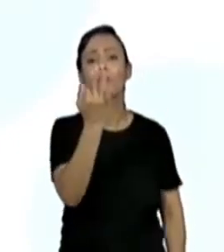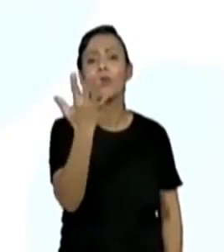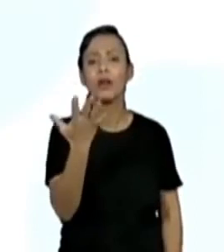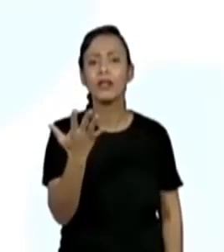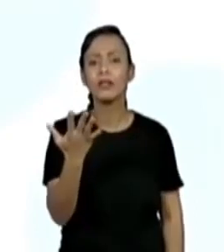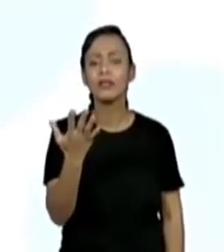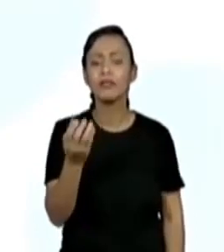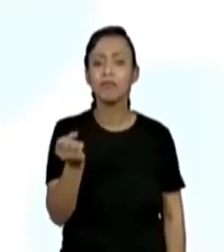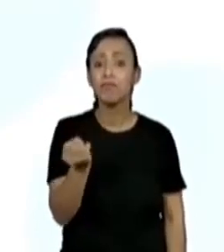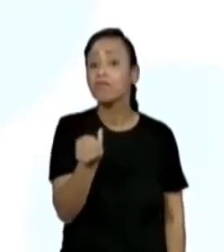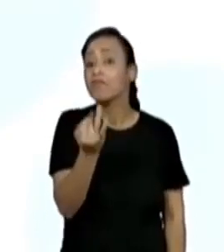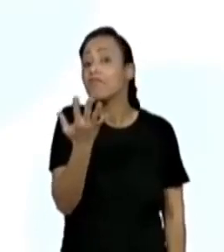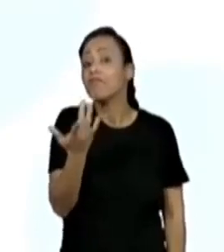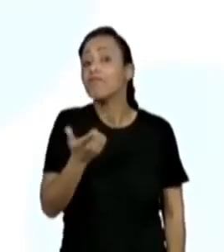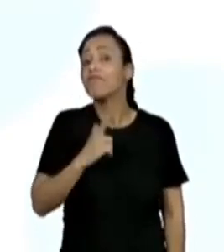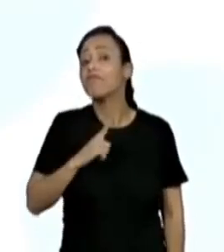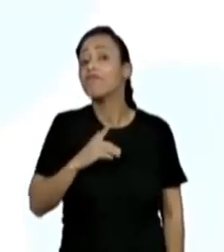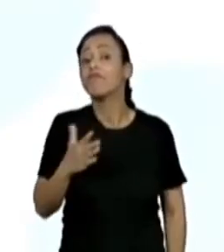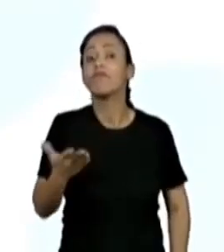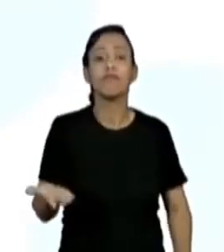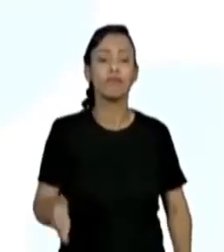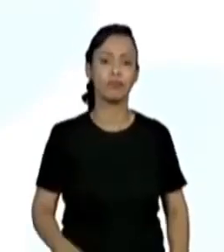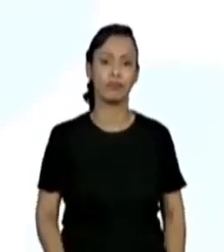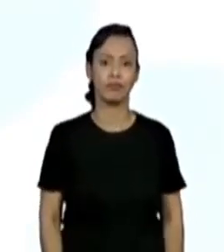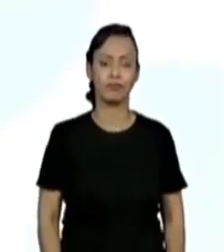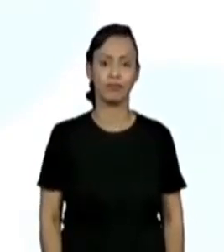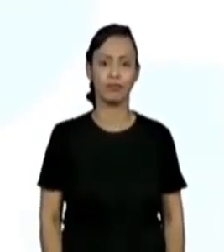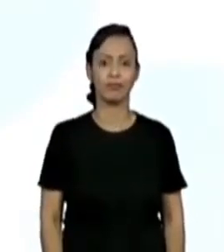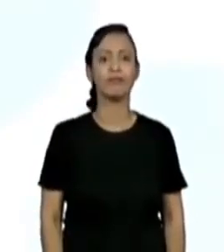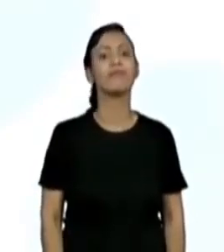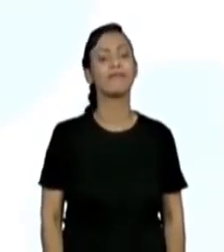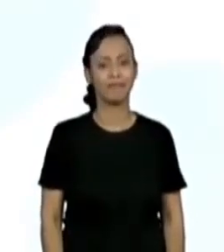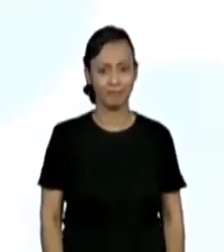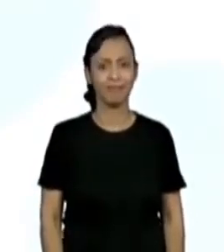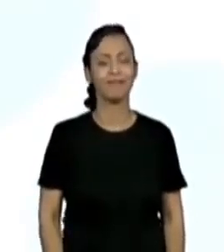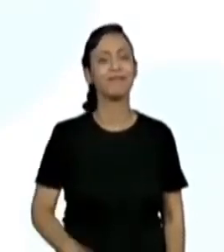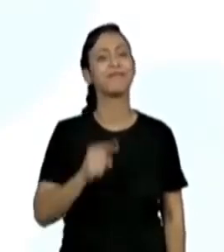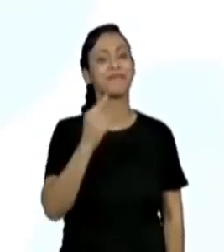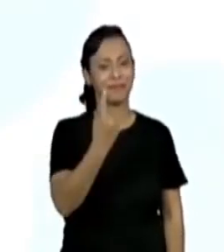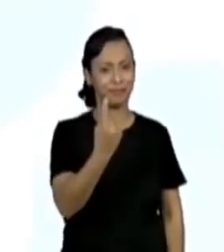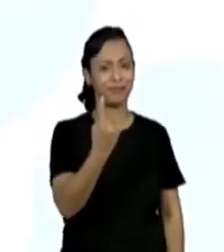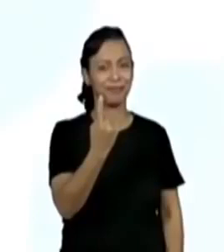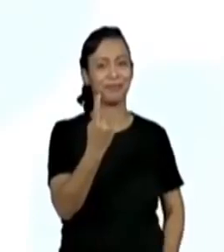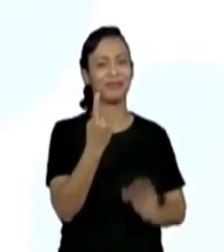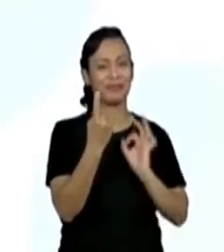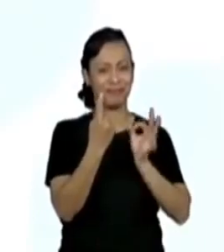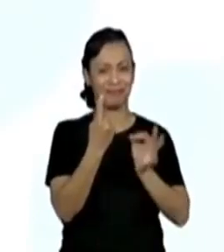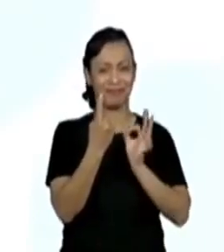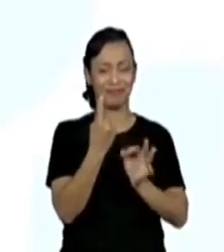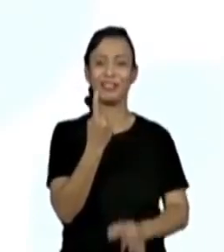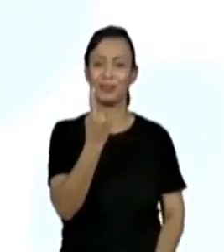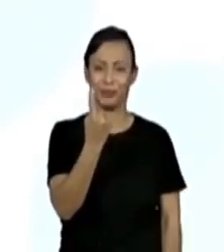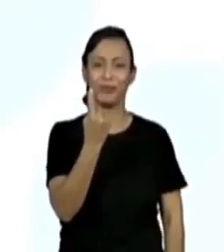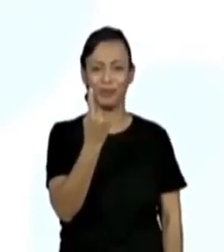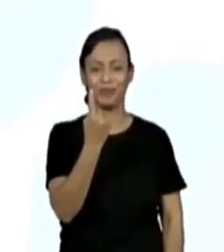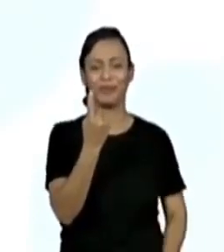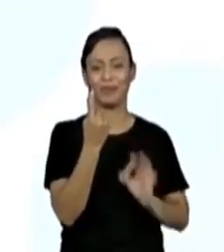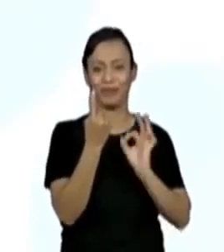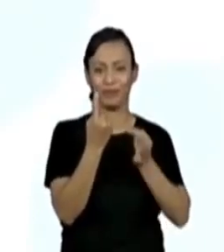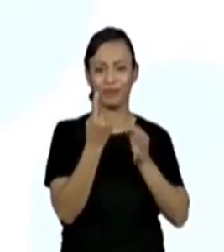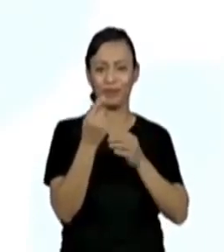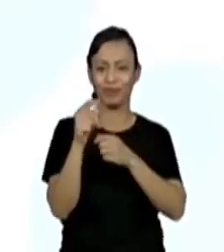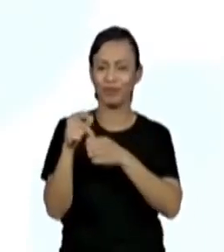partes não pintadas temos aí Observe uma parte só temos uma parte só os